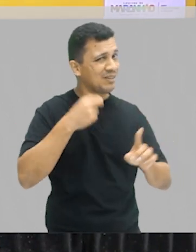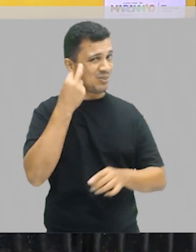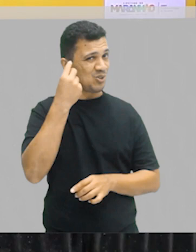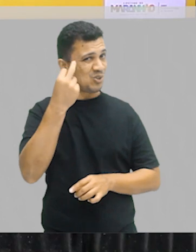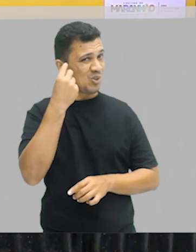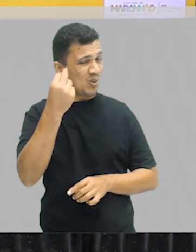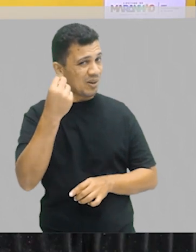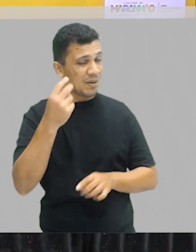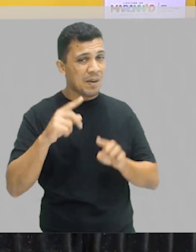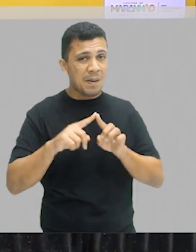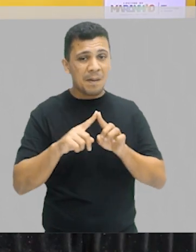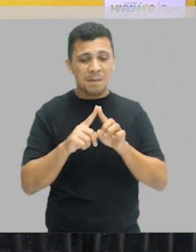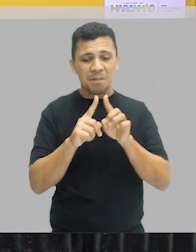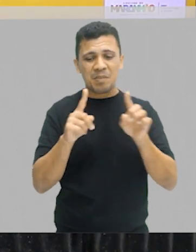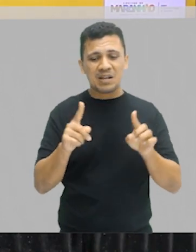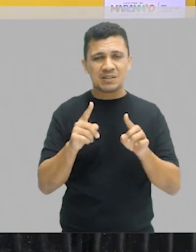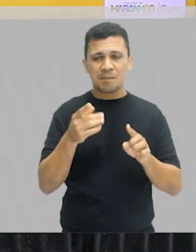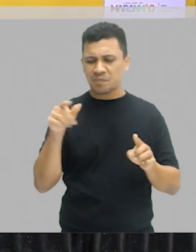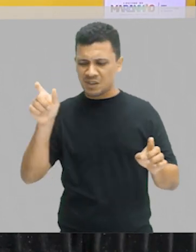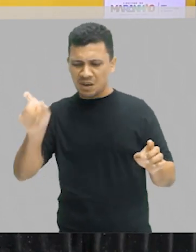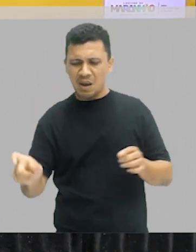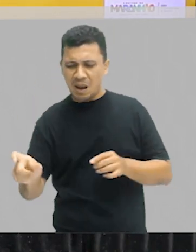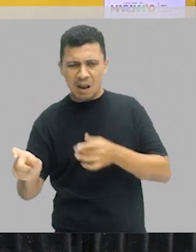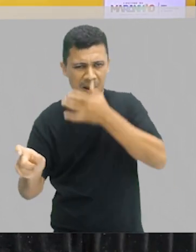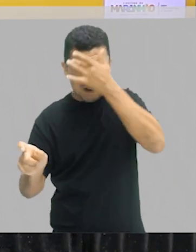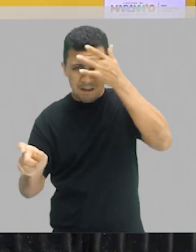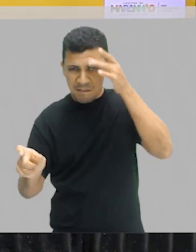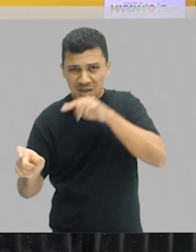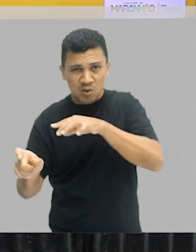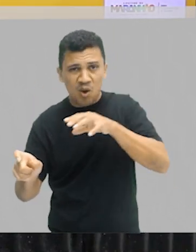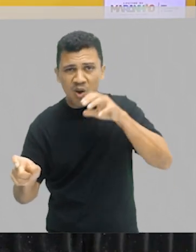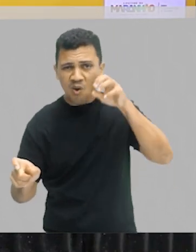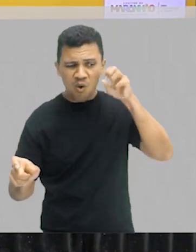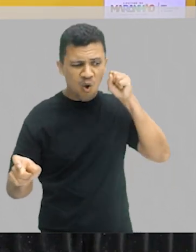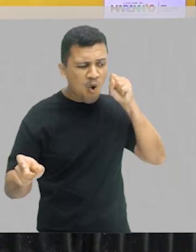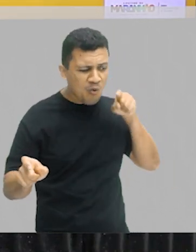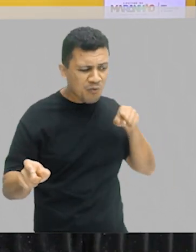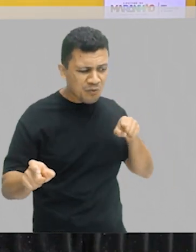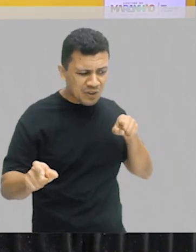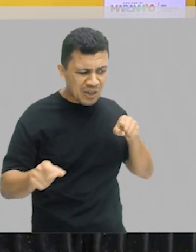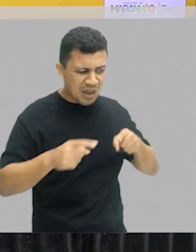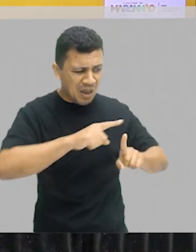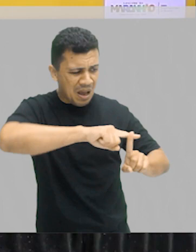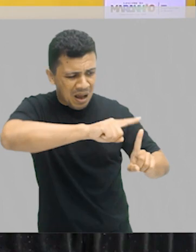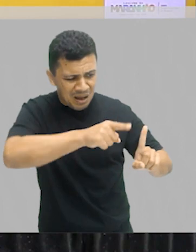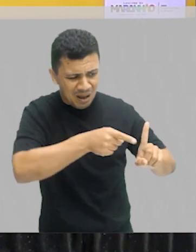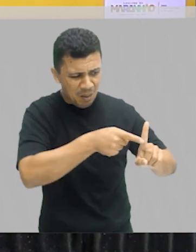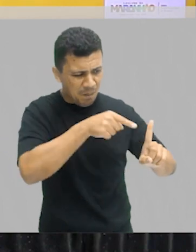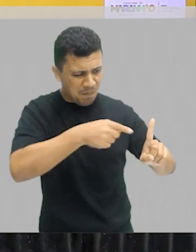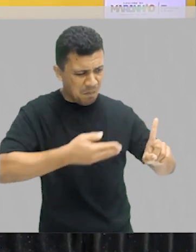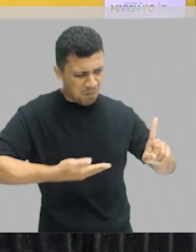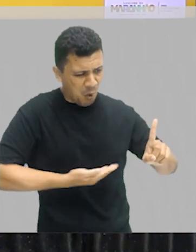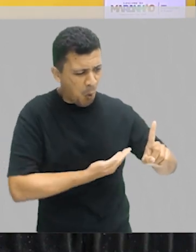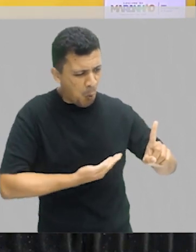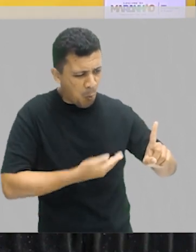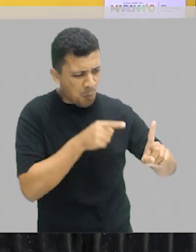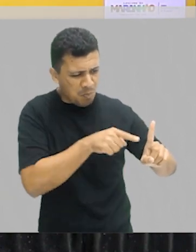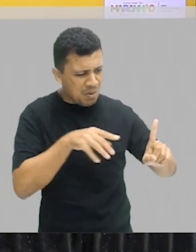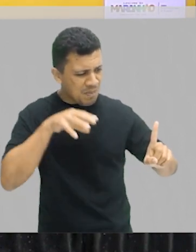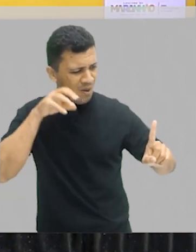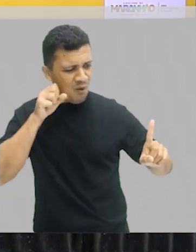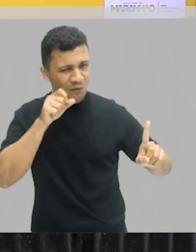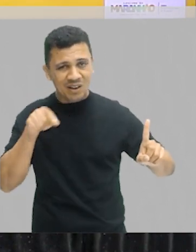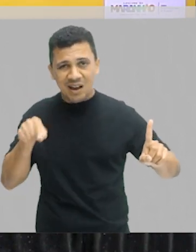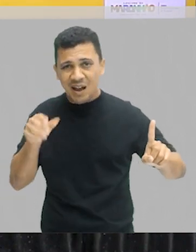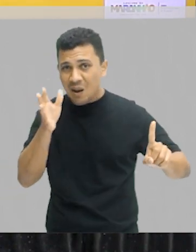mas daí a uma pessoa externa ouvir esse choro, né? Uma pessoa externa e quase surda ouvir esse choro, a